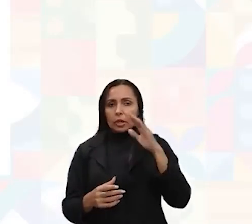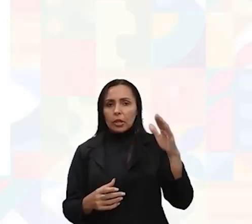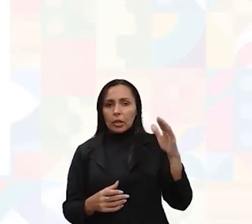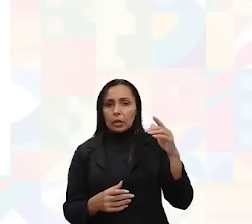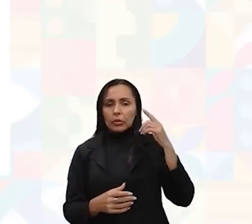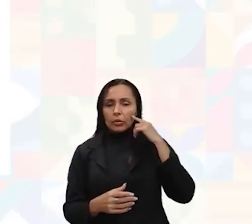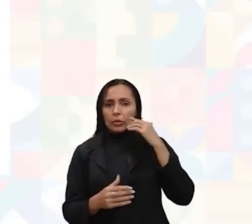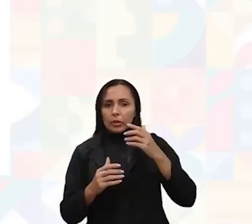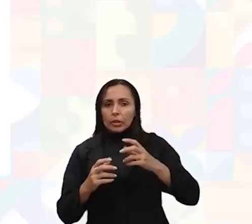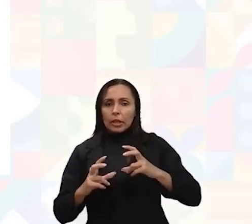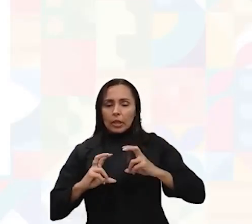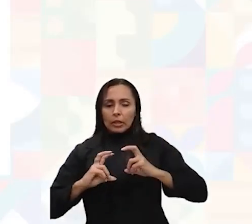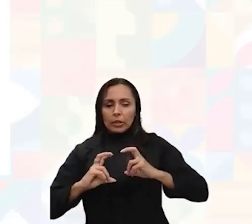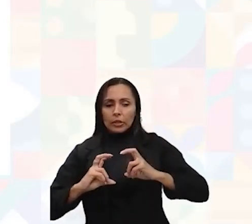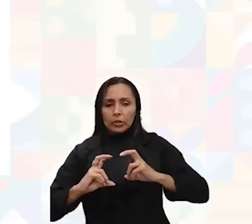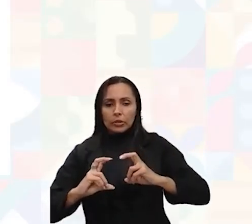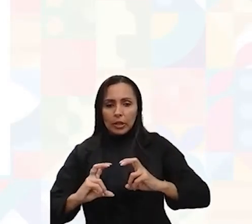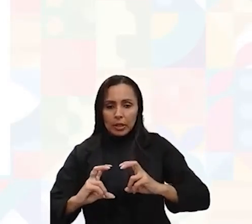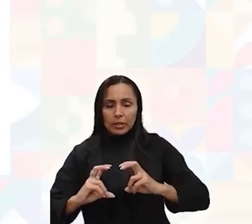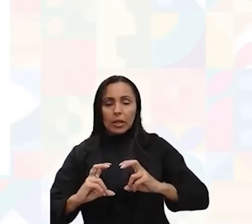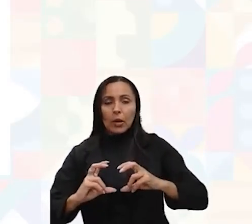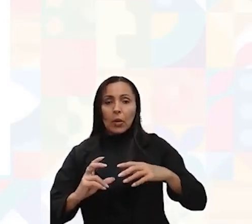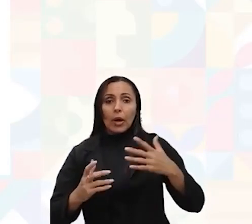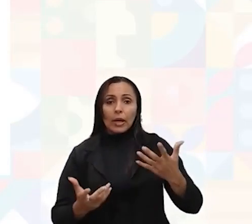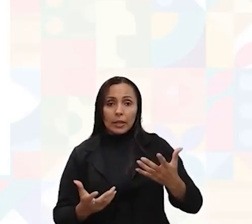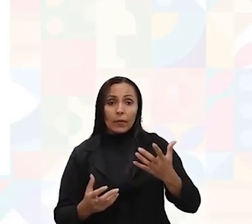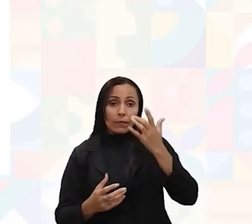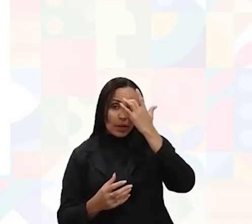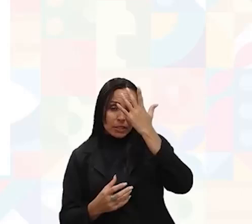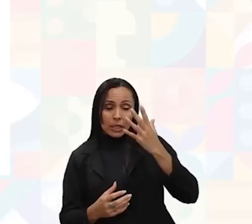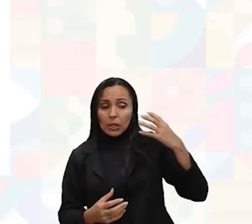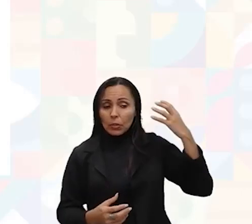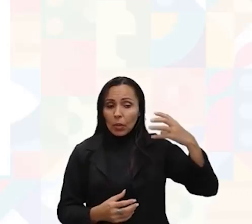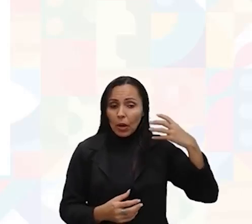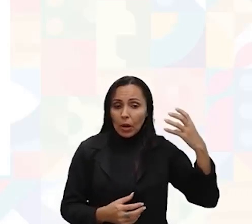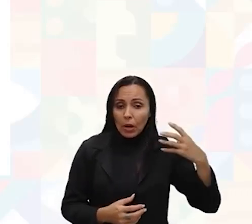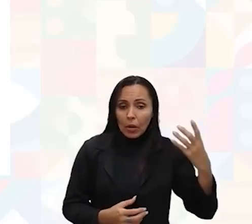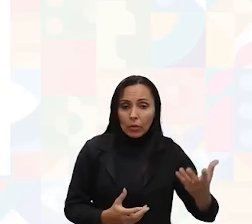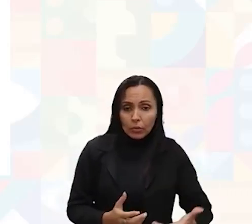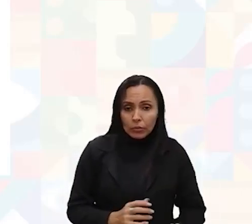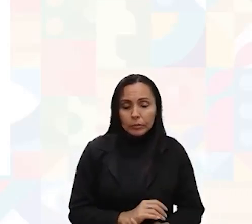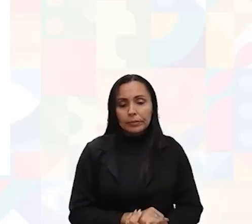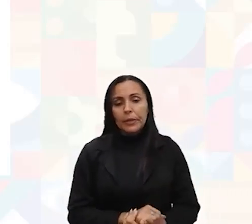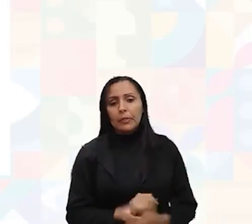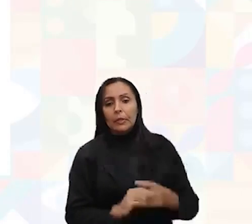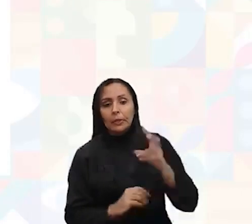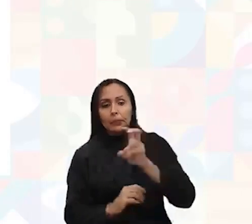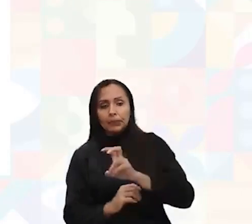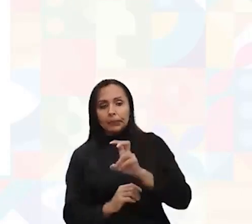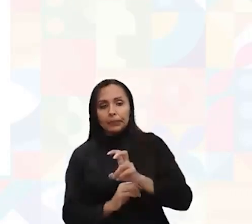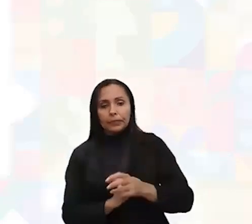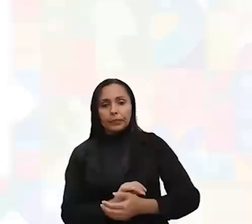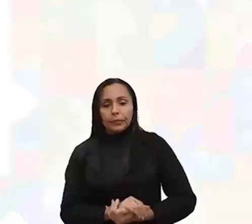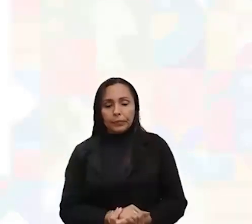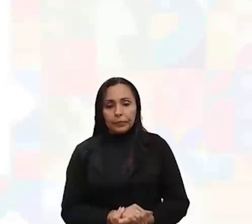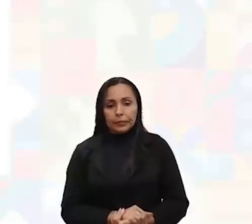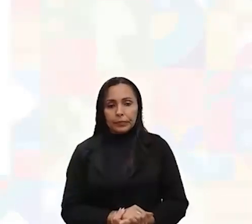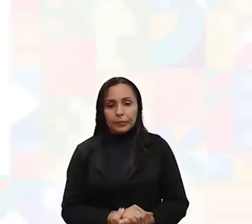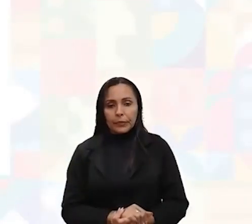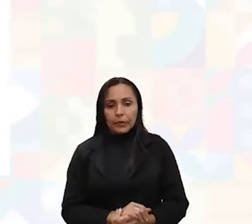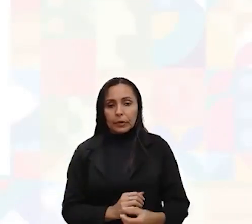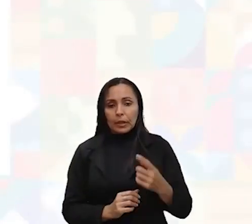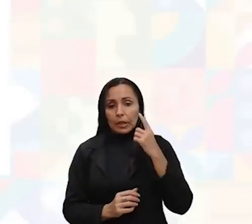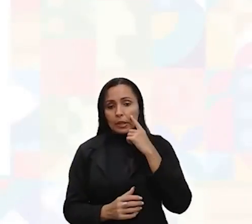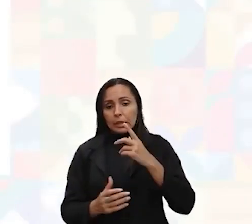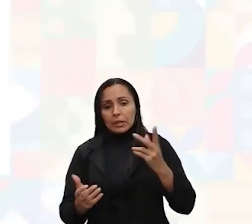o áudio também para poder facilitar. E agora, partindo para o princípio 5, é o de tolerância